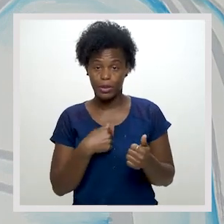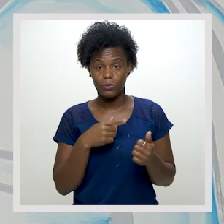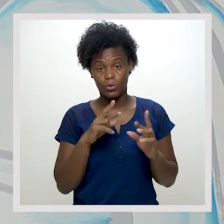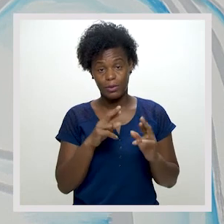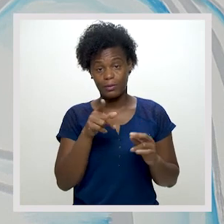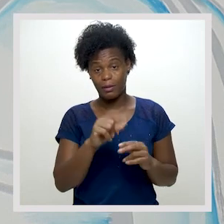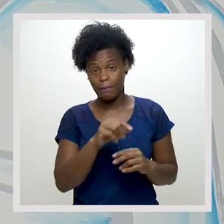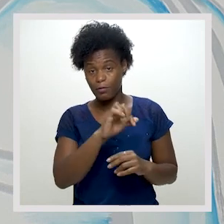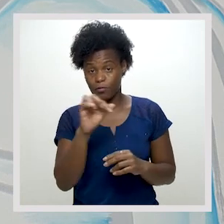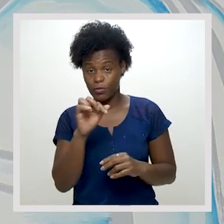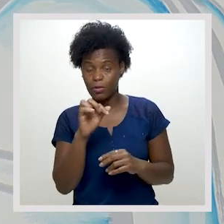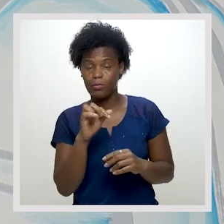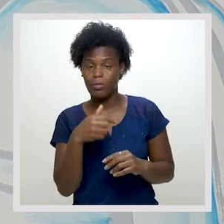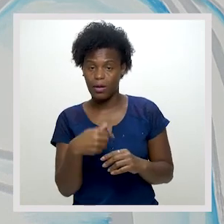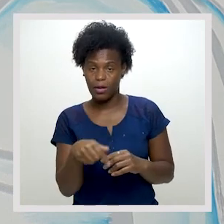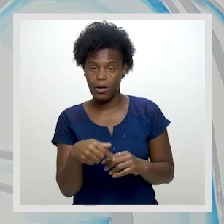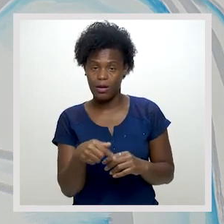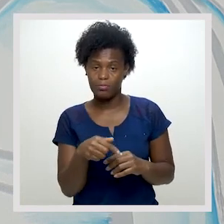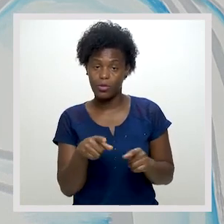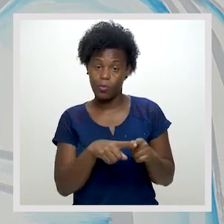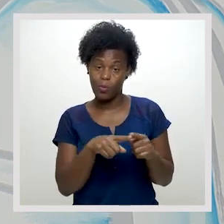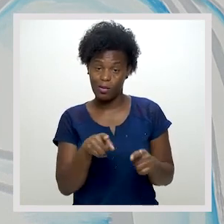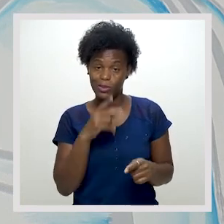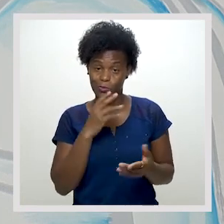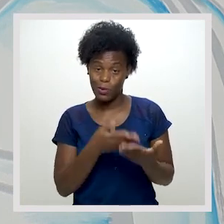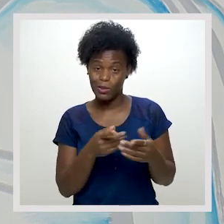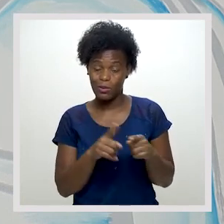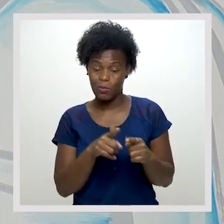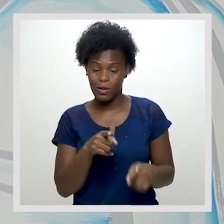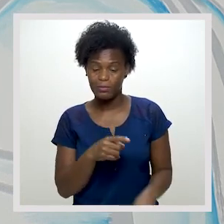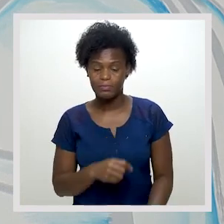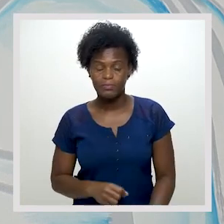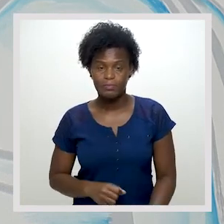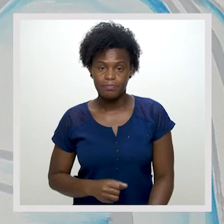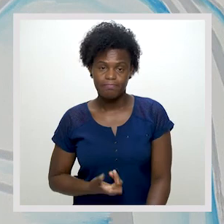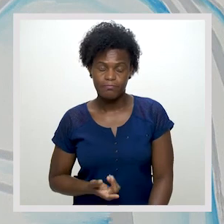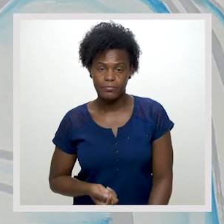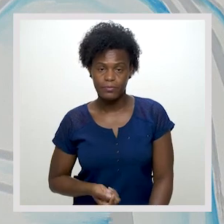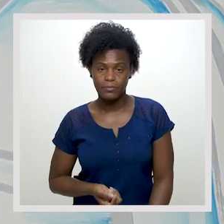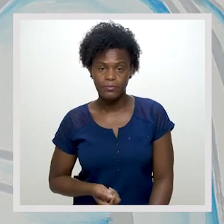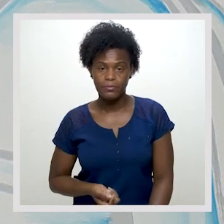que vocês o tenham como está aqui na tela.